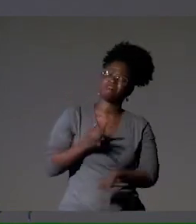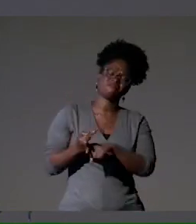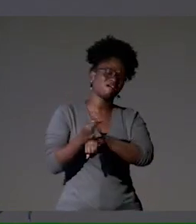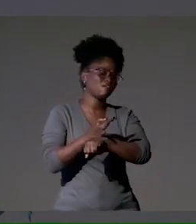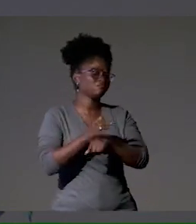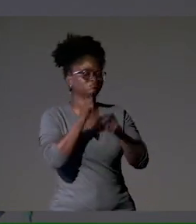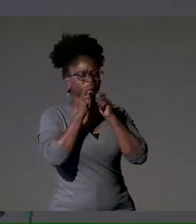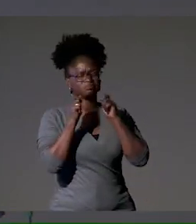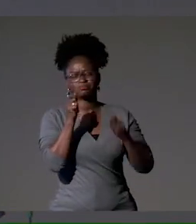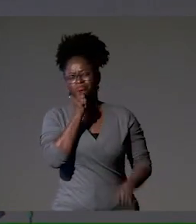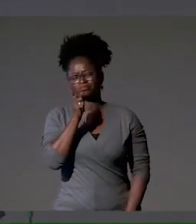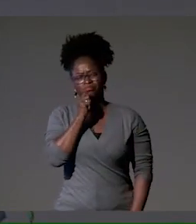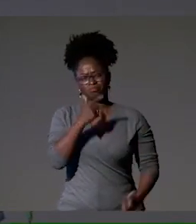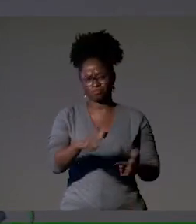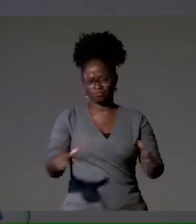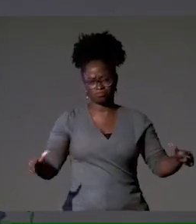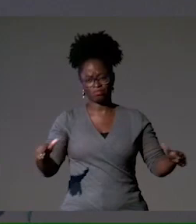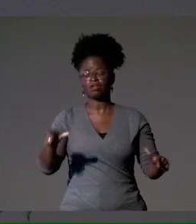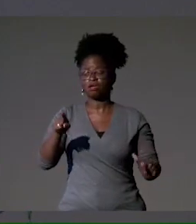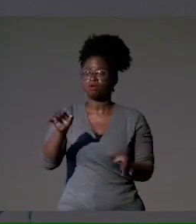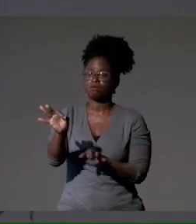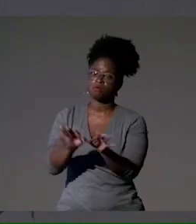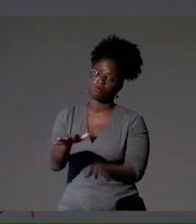etc. Essas são todas convenções sociais.